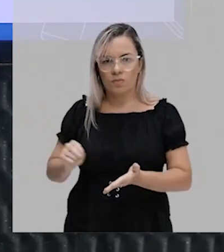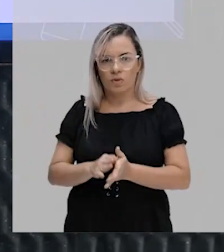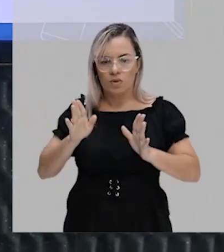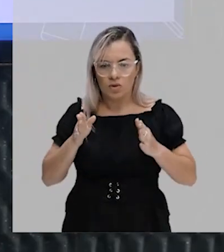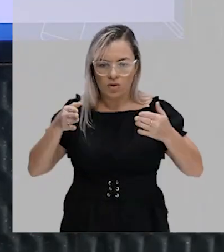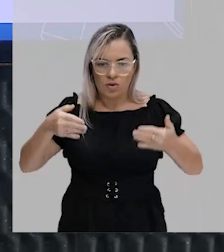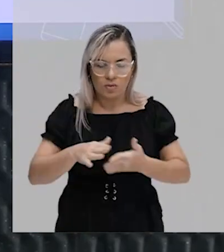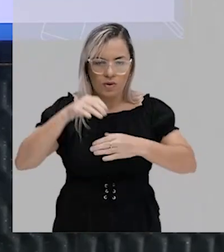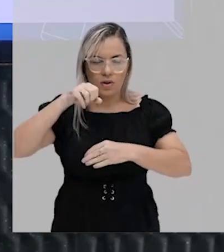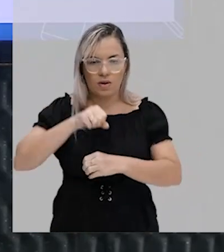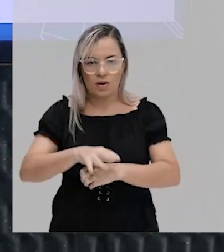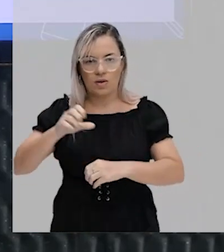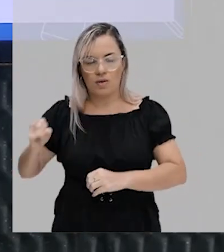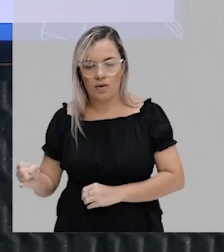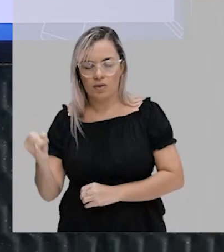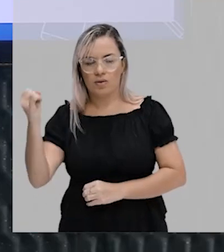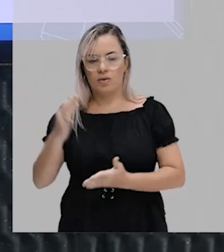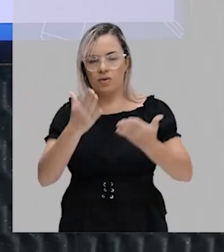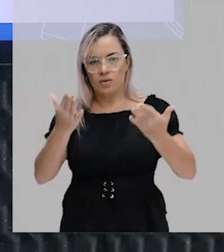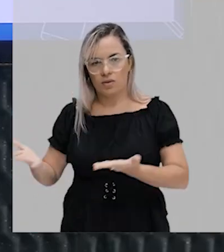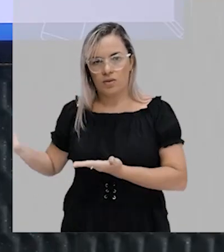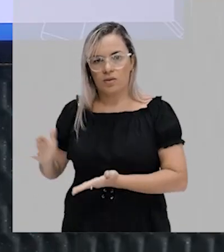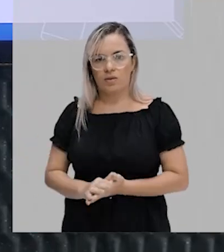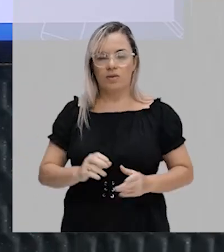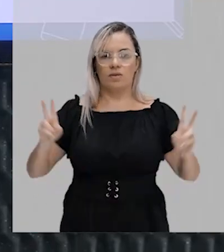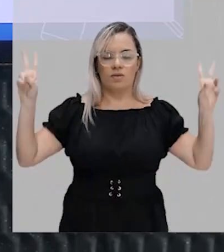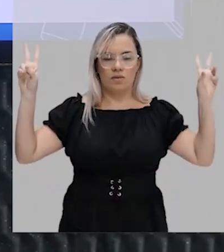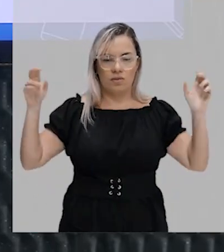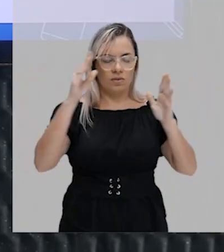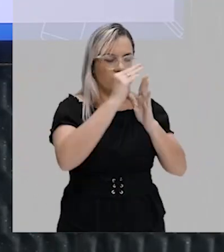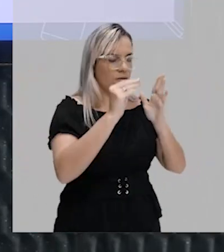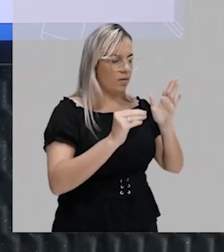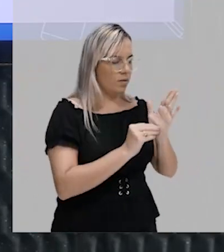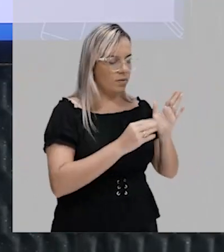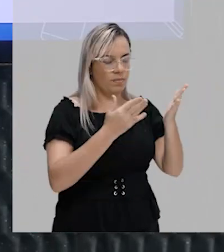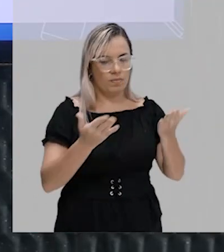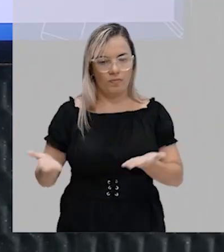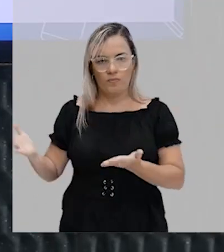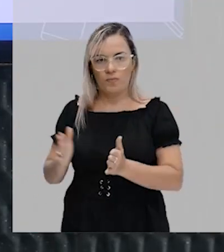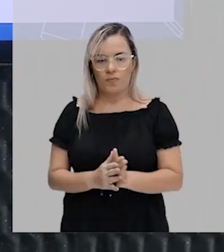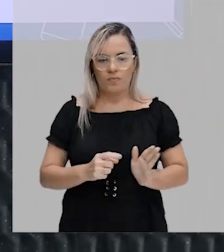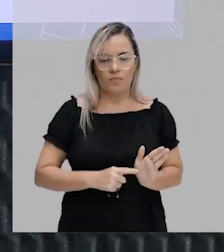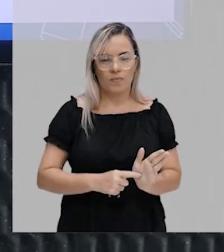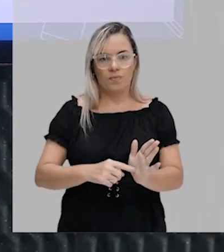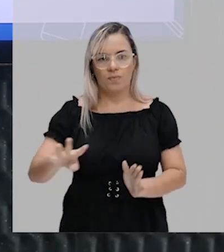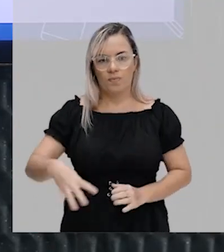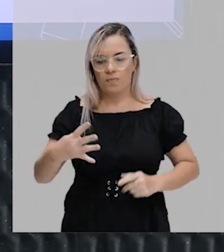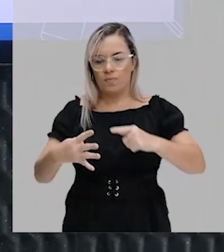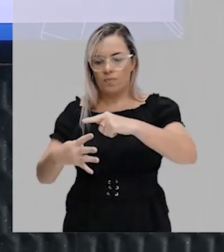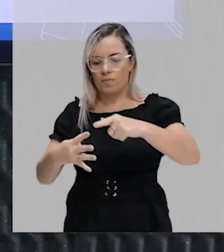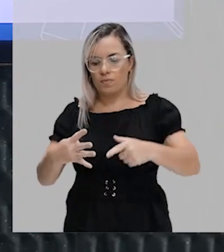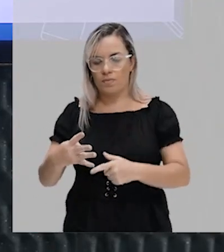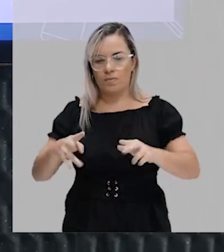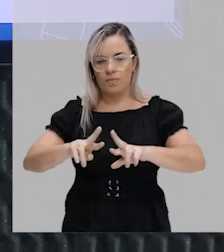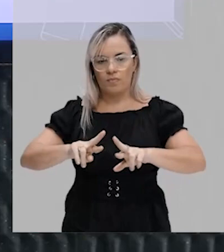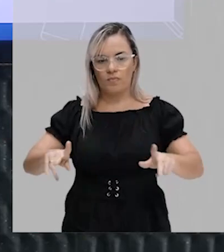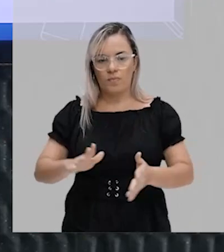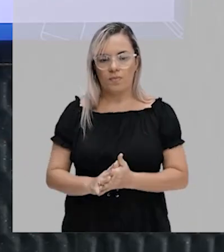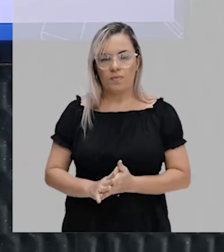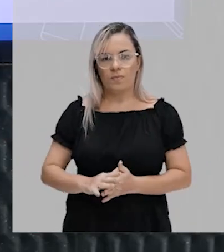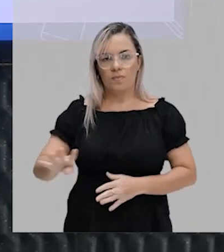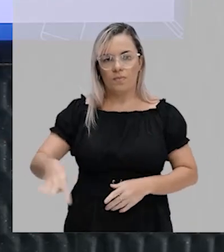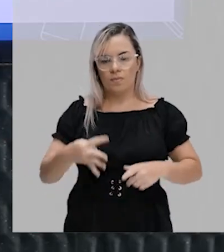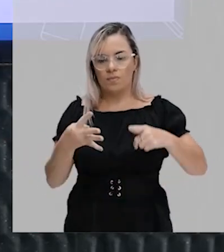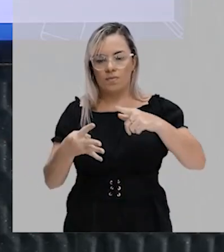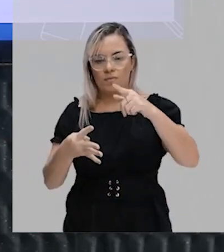mais importantes que eu vou te passar nessa videoaula. Combinado? Então, olha só, a aula está em 4 partes diferentes. Na primeira parte,